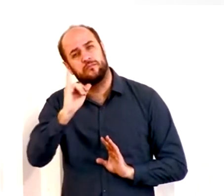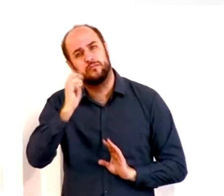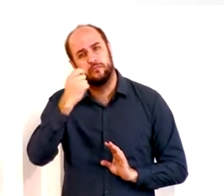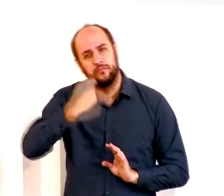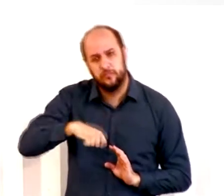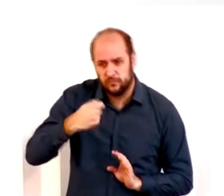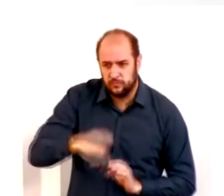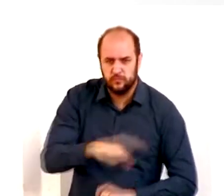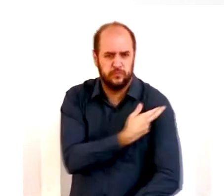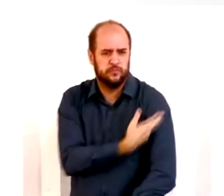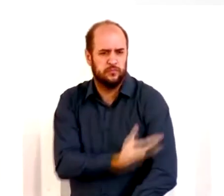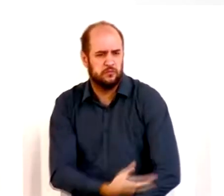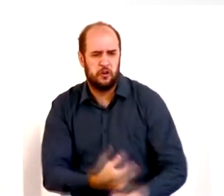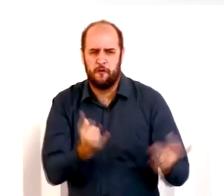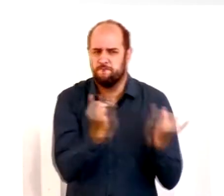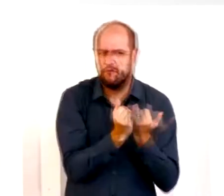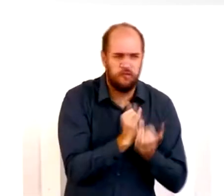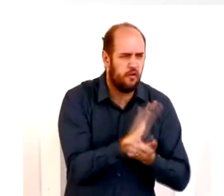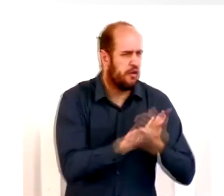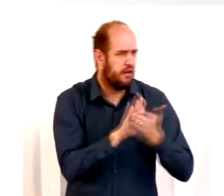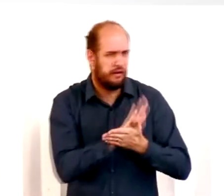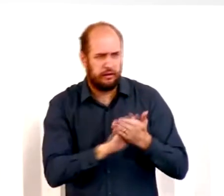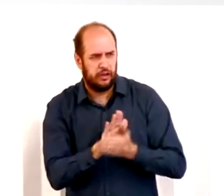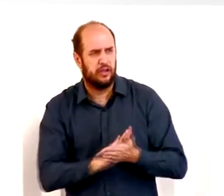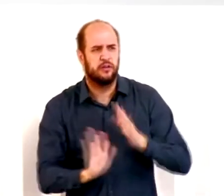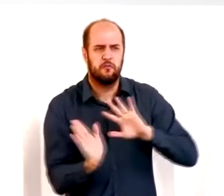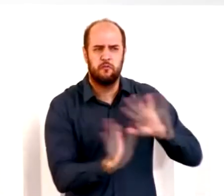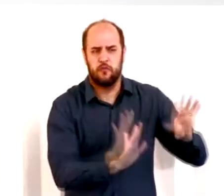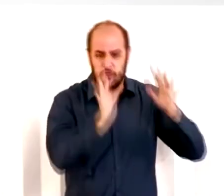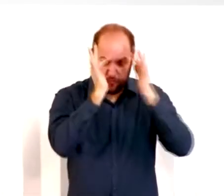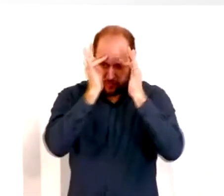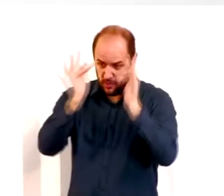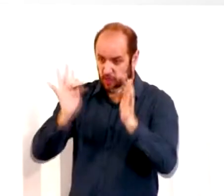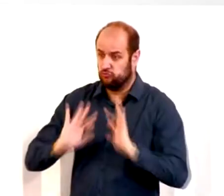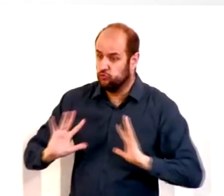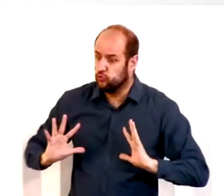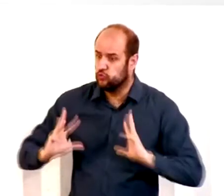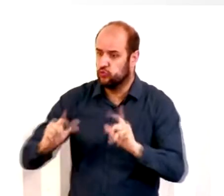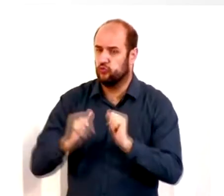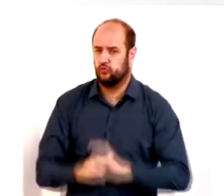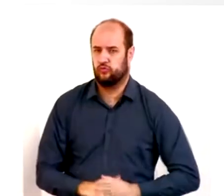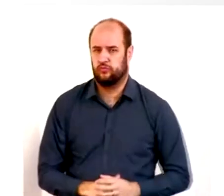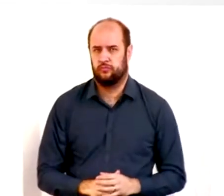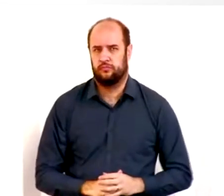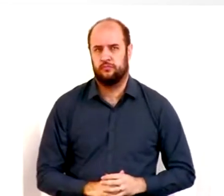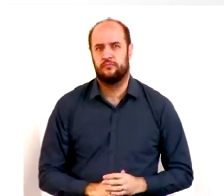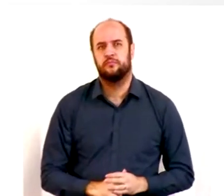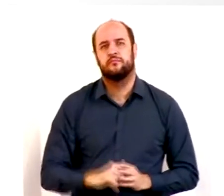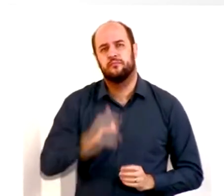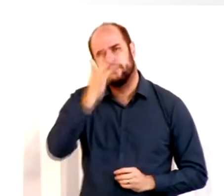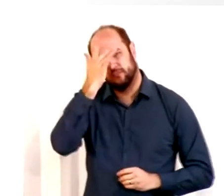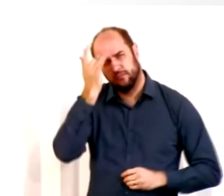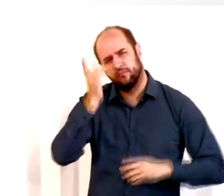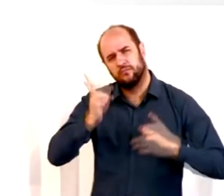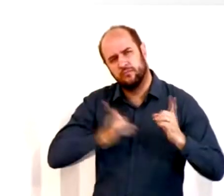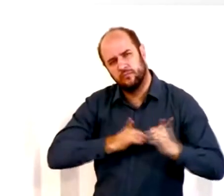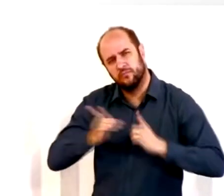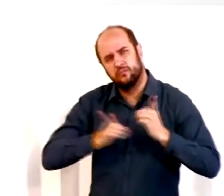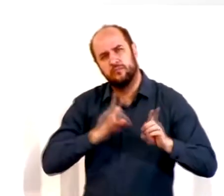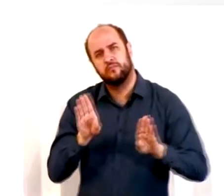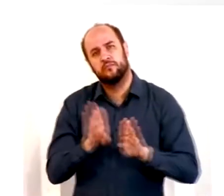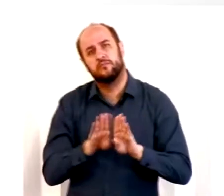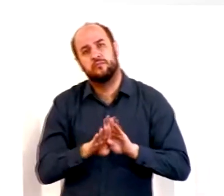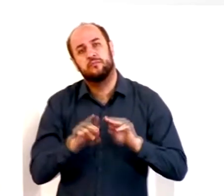sejam respeitáveis, não maldizentes, temperantes e fiéis em tudo. O aspirante ao diaconato, ele também precisa